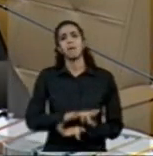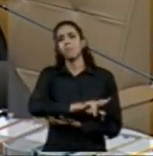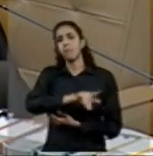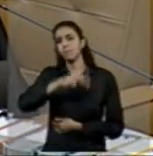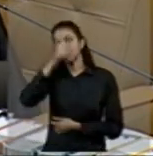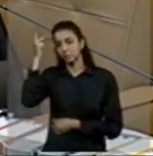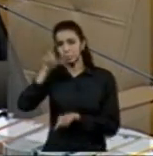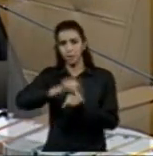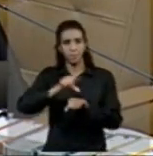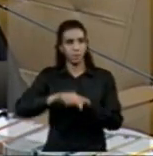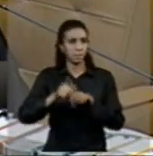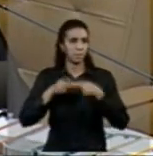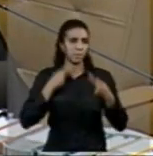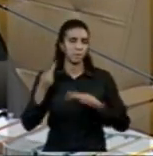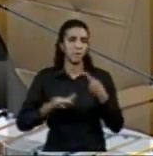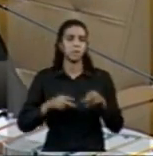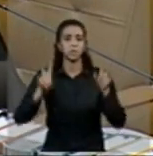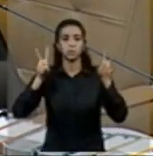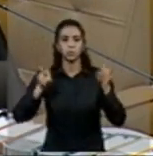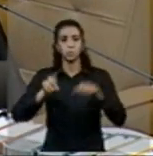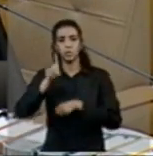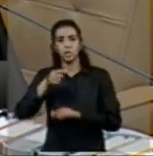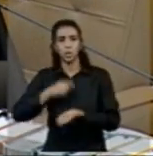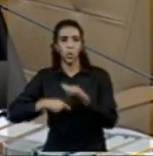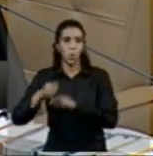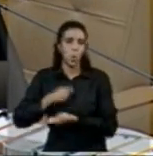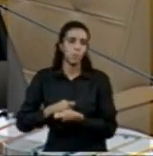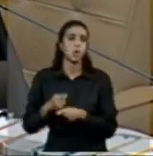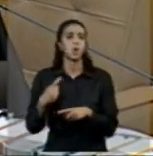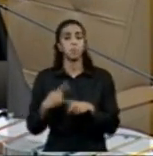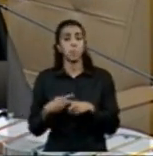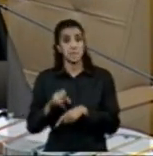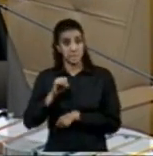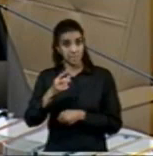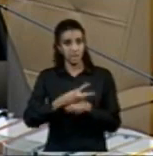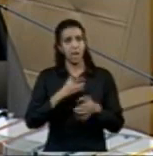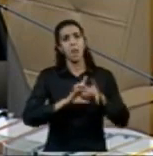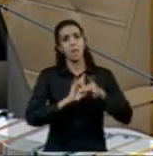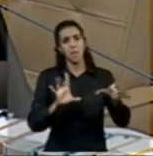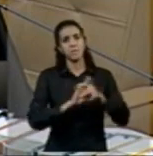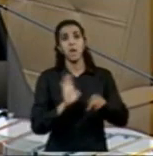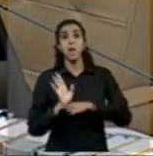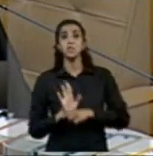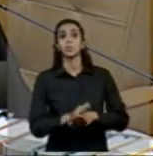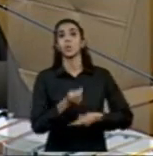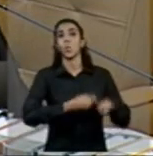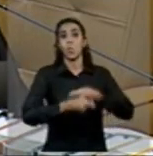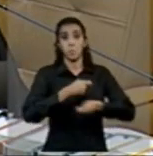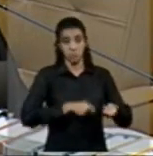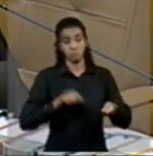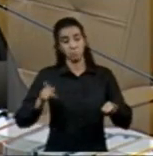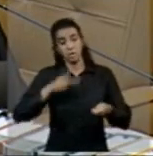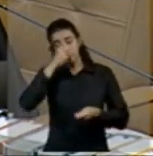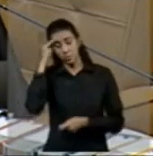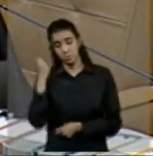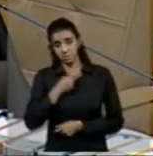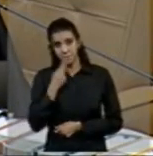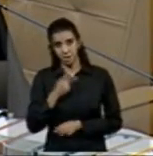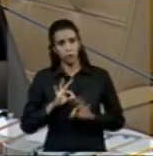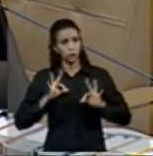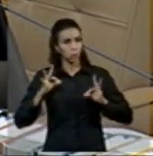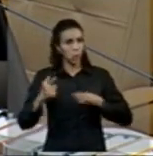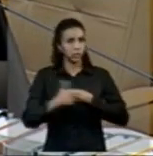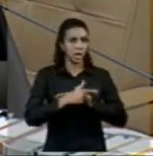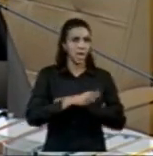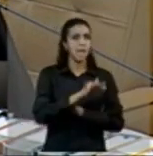dos supostos efeitos econômicos benéficos que a liberalização da terceirização de todas as atividades,